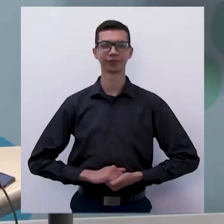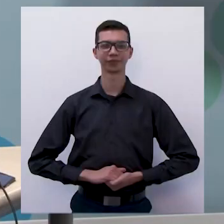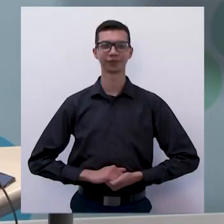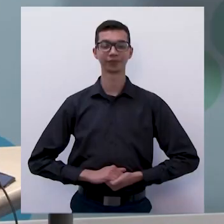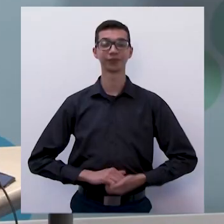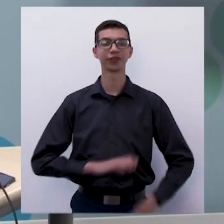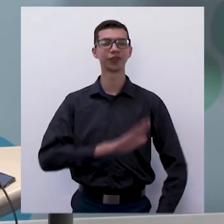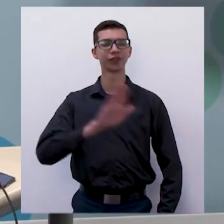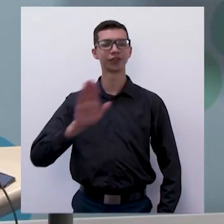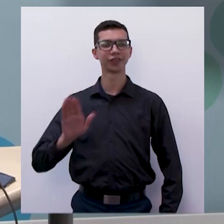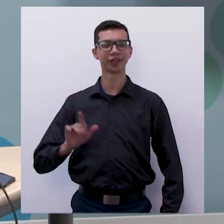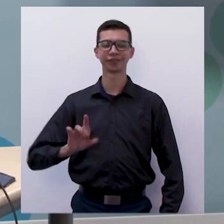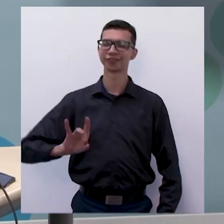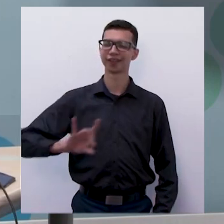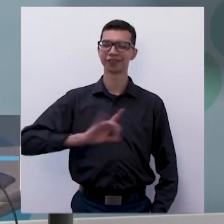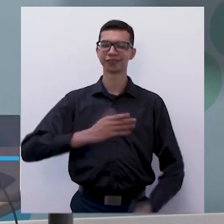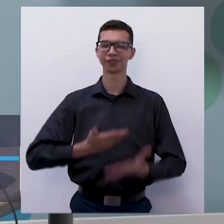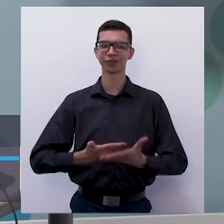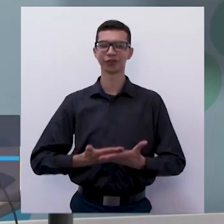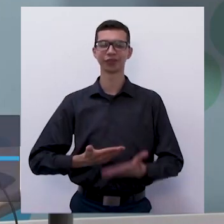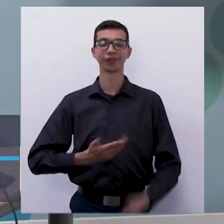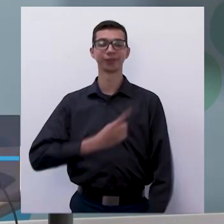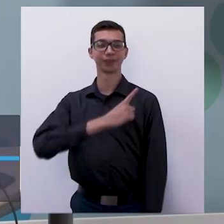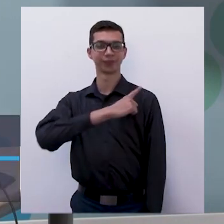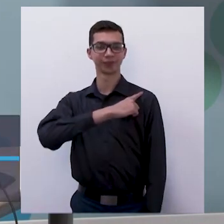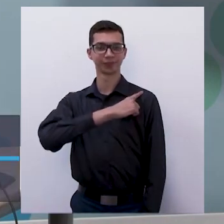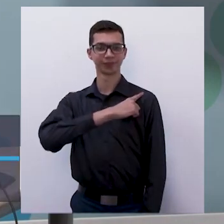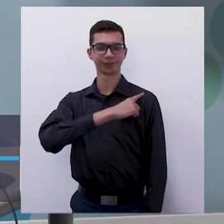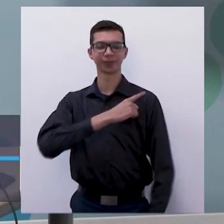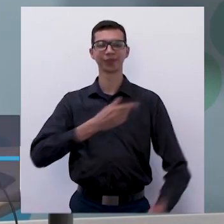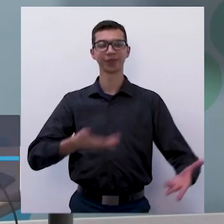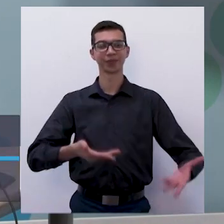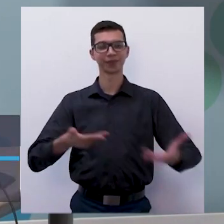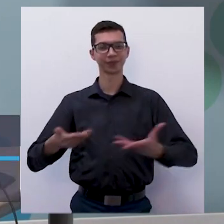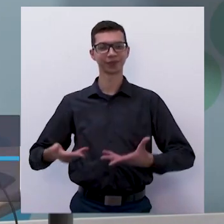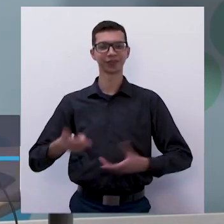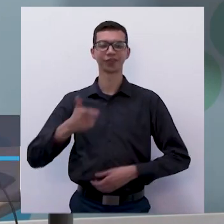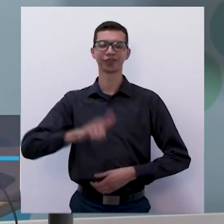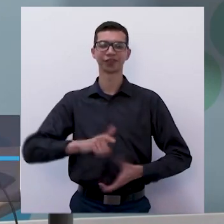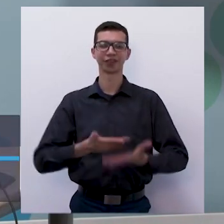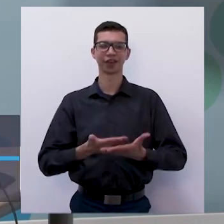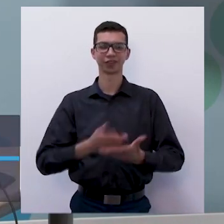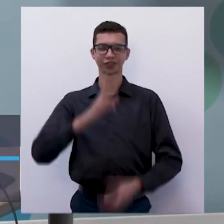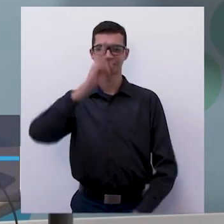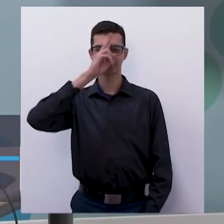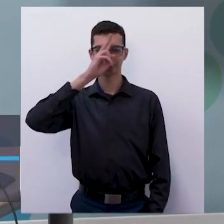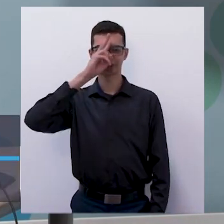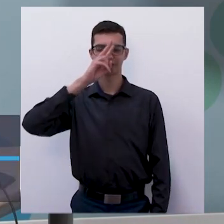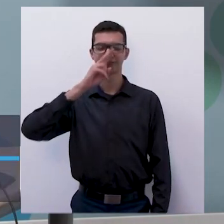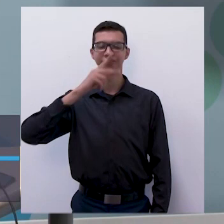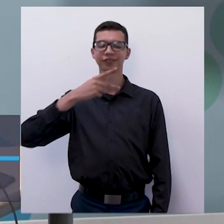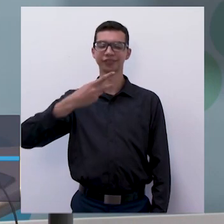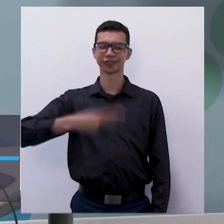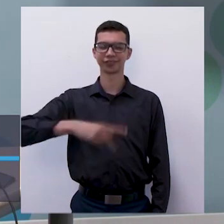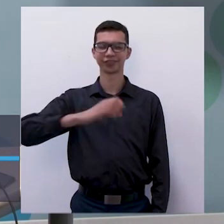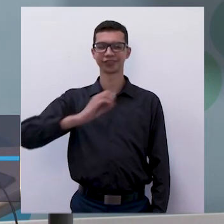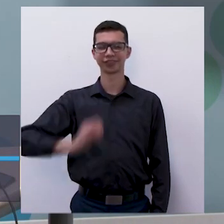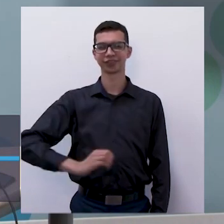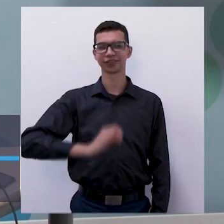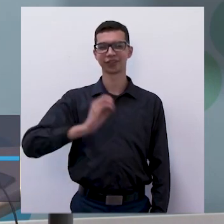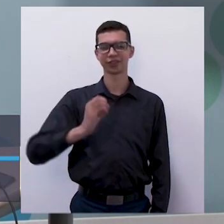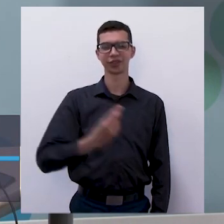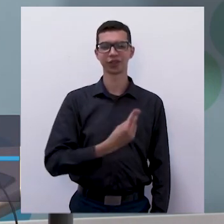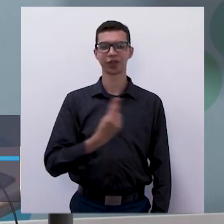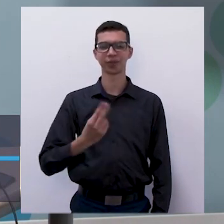Olá, estudantes da primeira série do ensino médio. Sejam bem-vindos a mais uma aula de História aqui no Centro de Mídias. Eu sou a professora